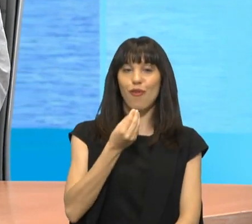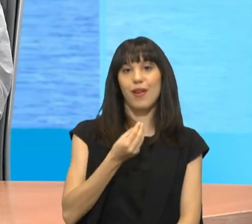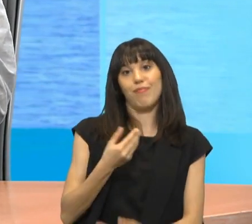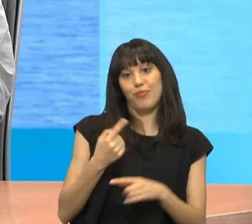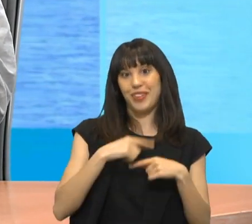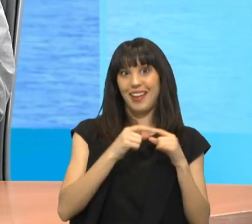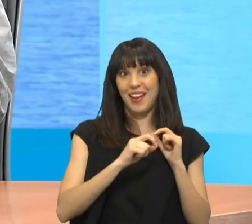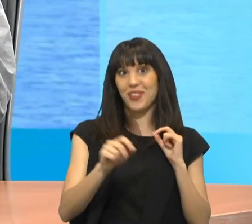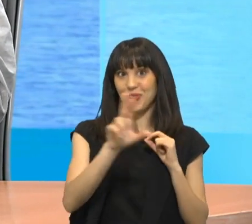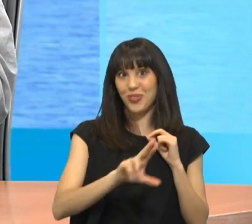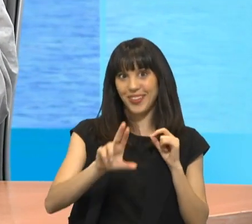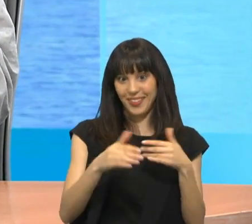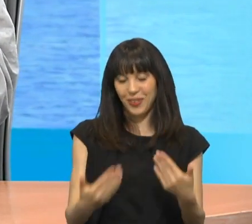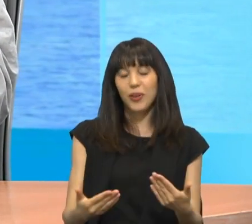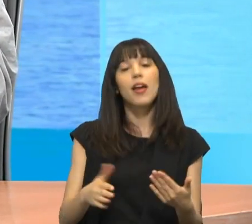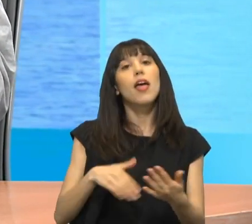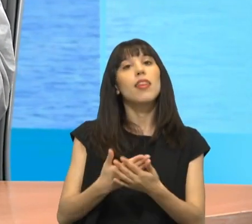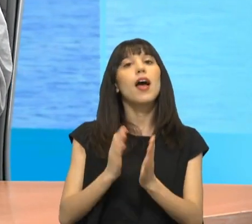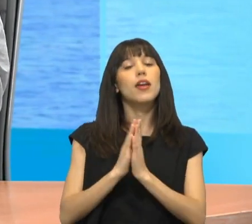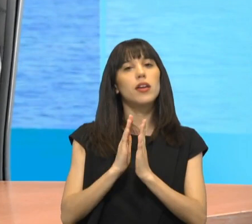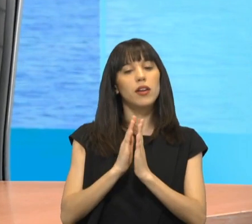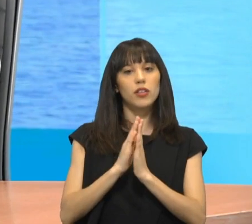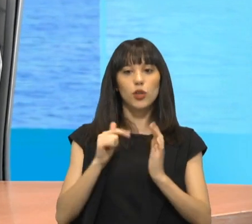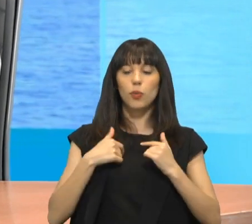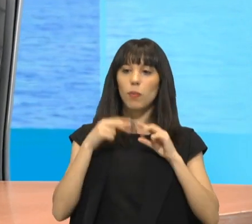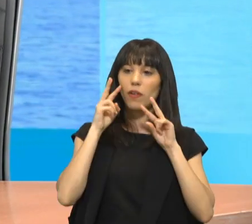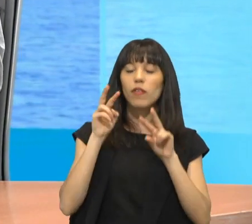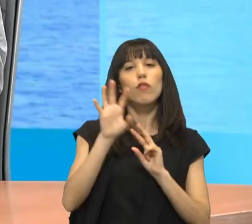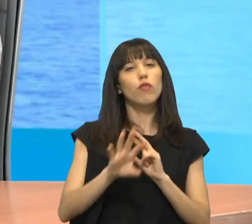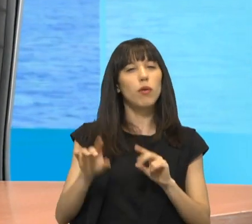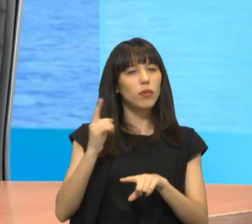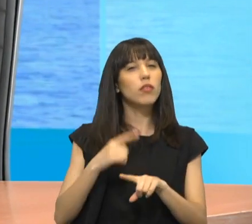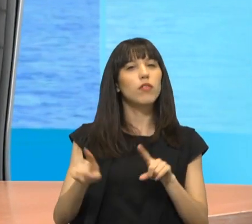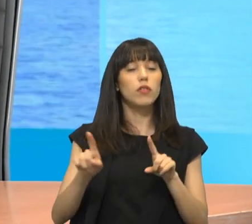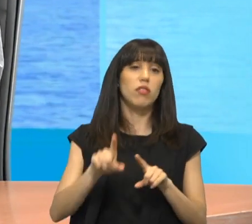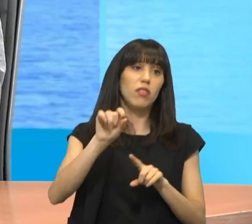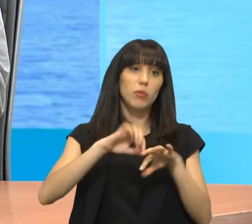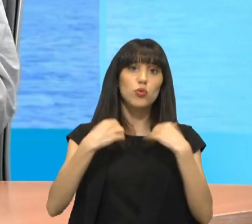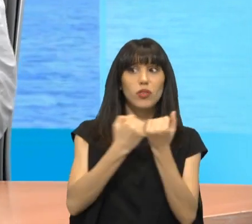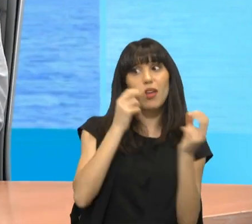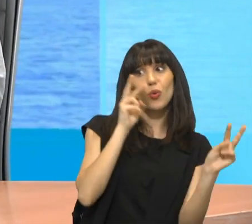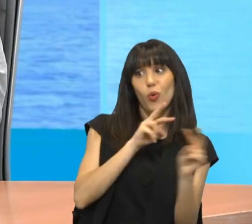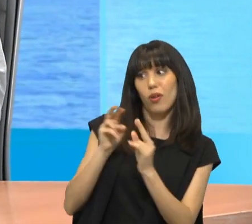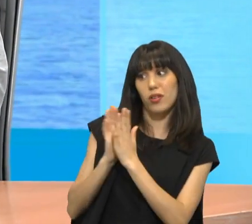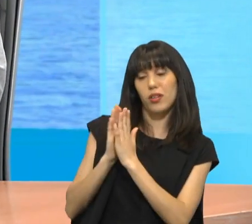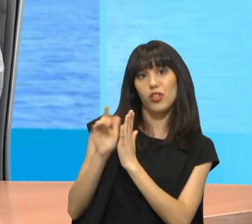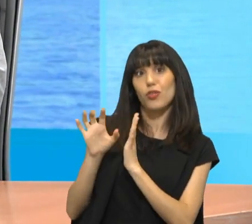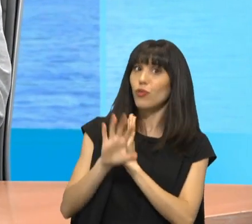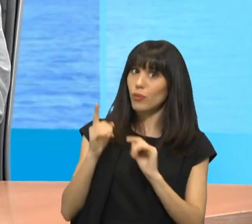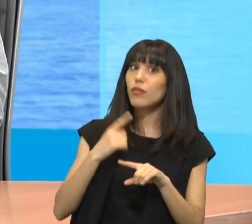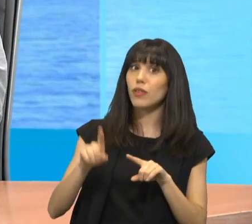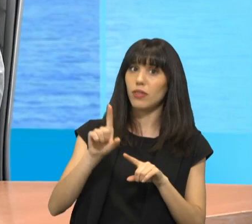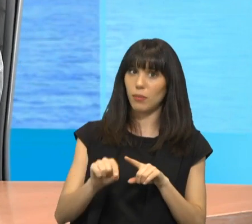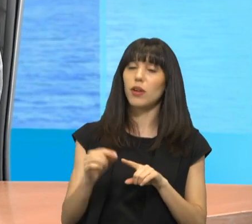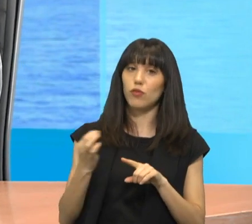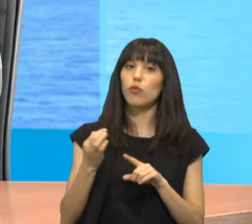que efetivamente aqui possa levar a Igreja a olhar de uma forma diferente e possa levar também a sociedade a olhar de uma forma diferente para a Igreja. Portanto, efetivamente, estes dois são